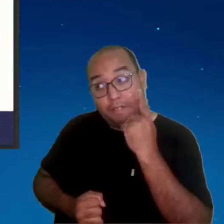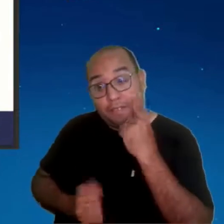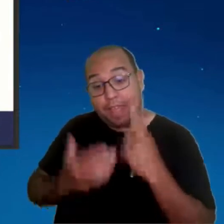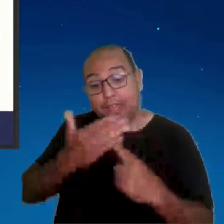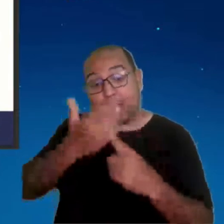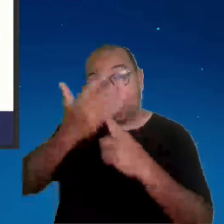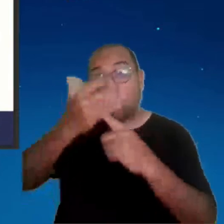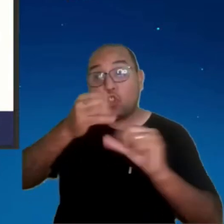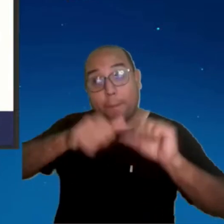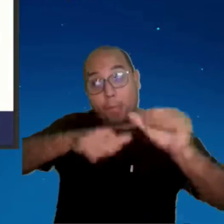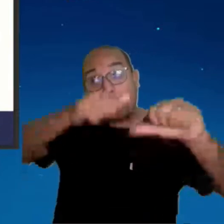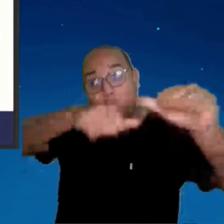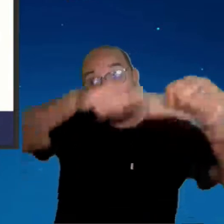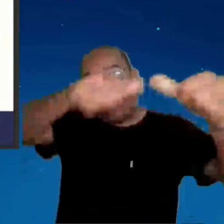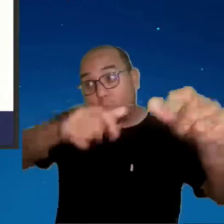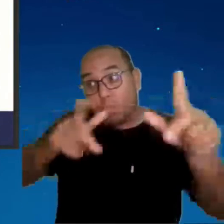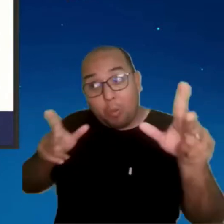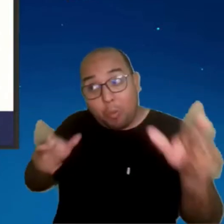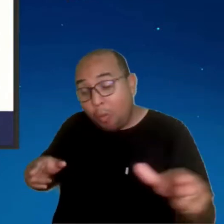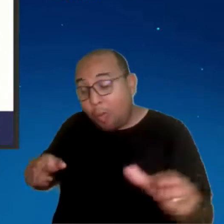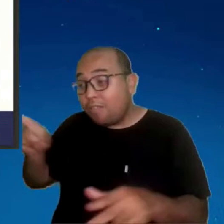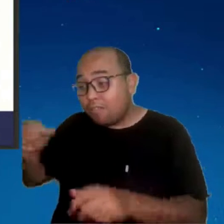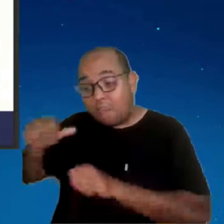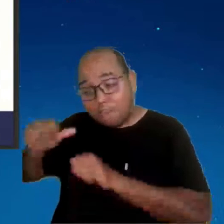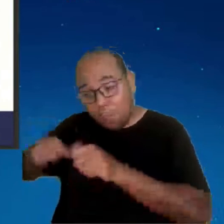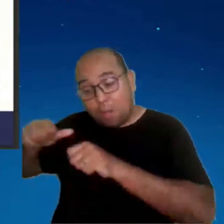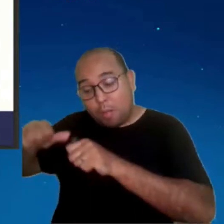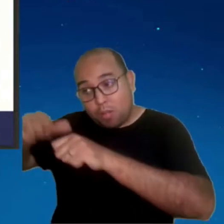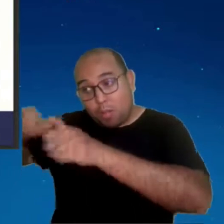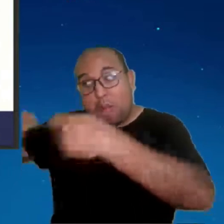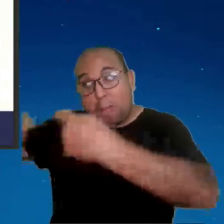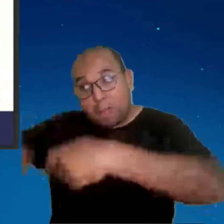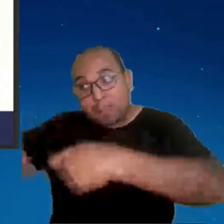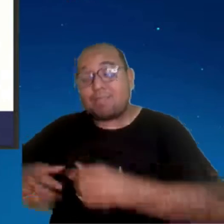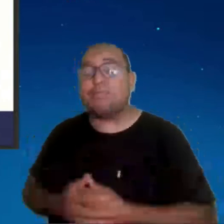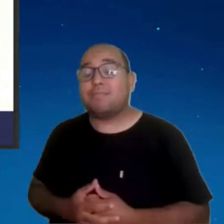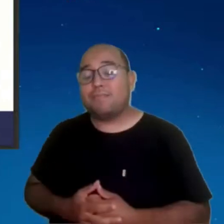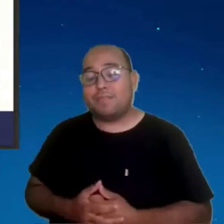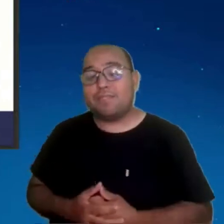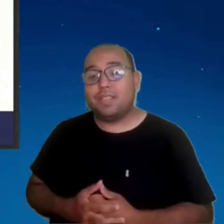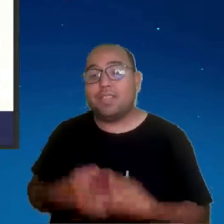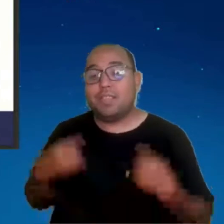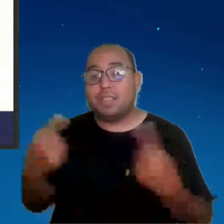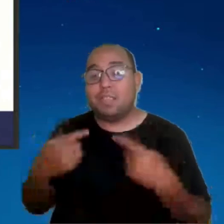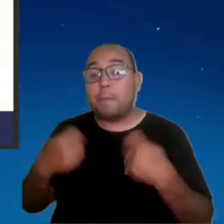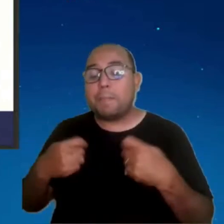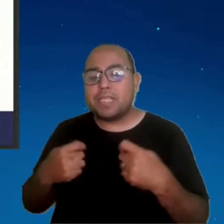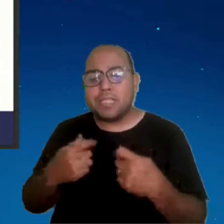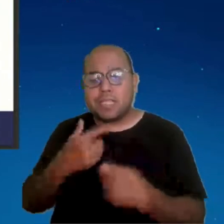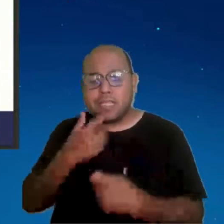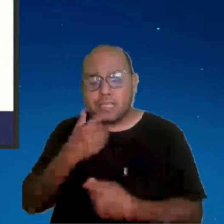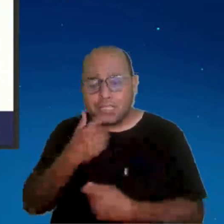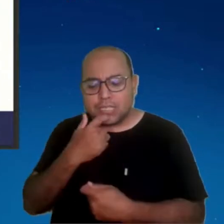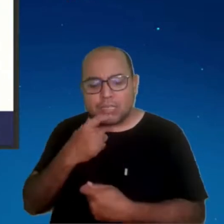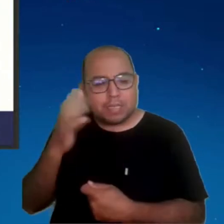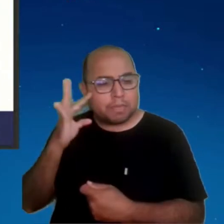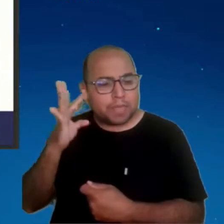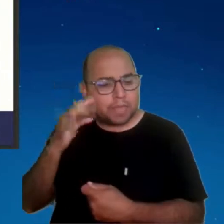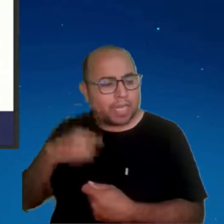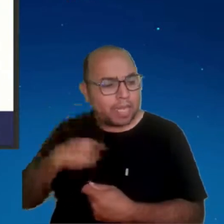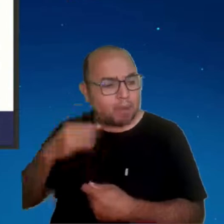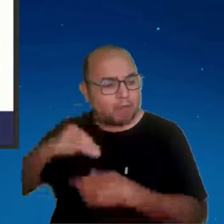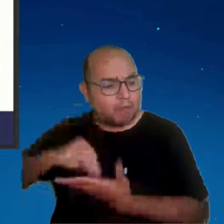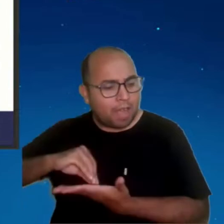dizer para a gente que não precisa manter, a gente precisa mudar, a gente precisa revisitar uma prática